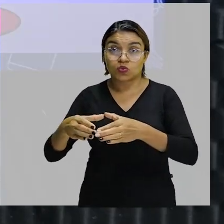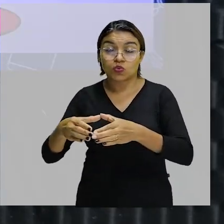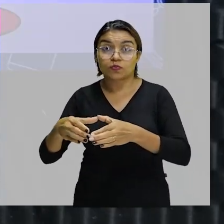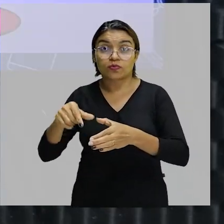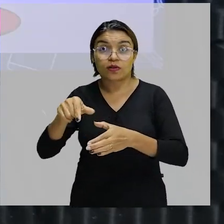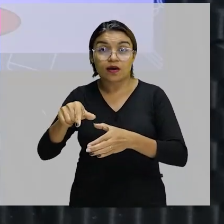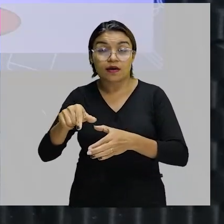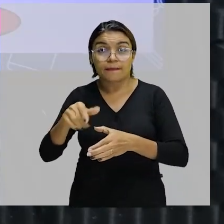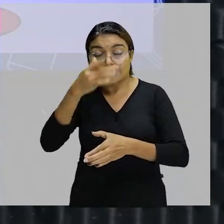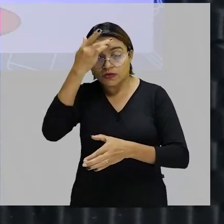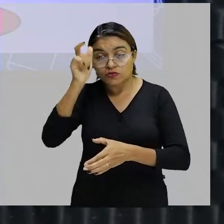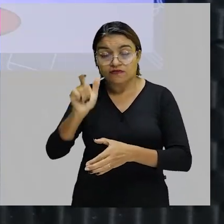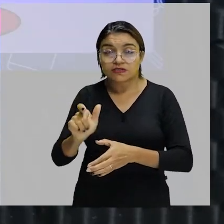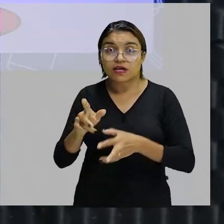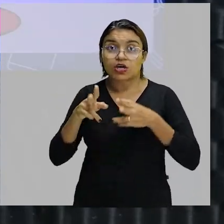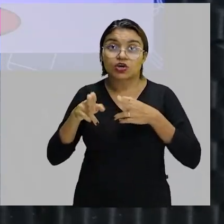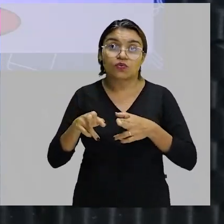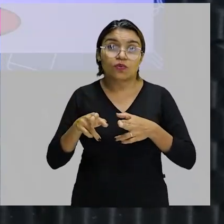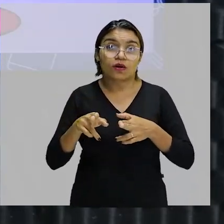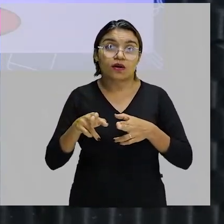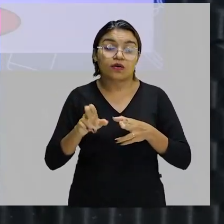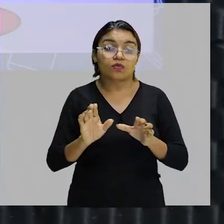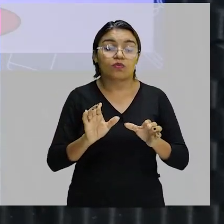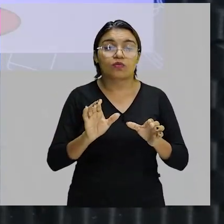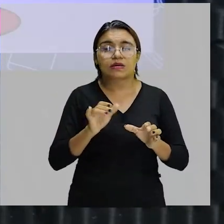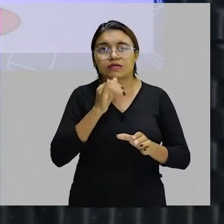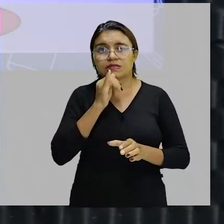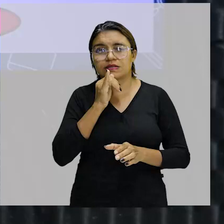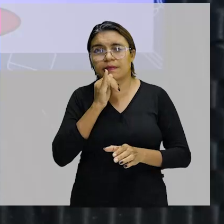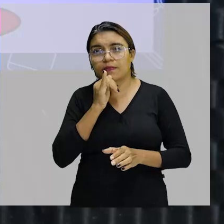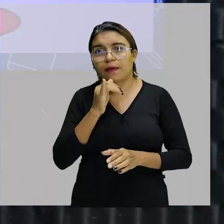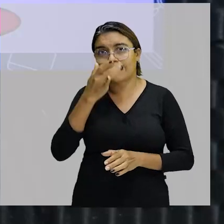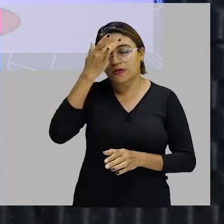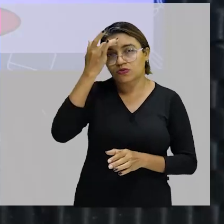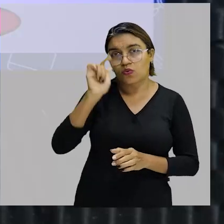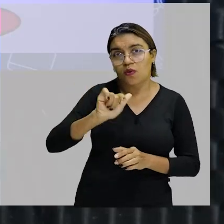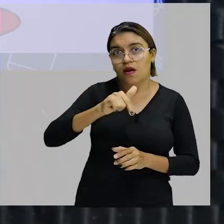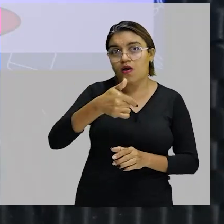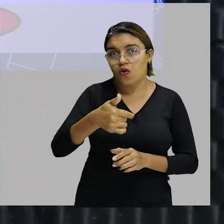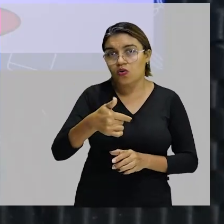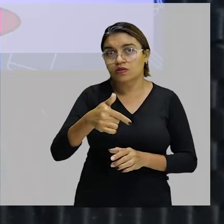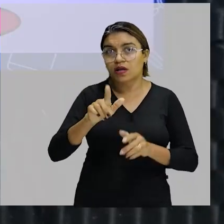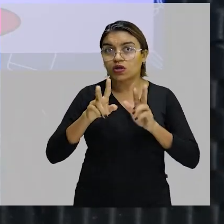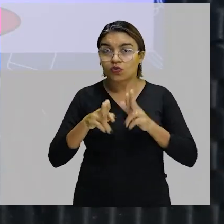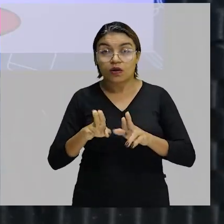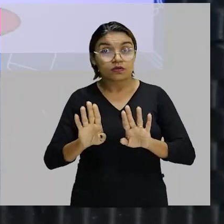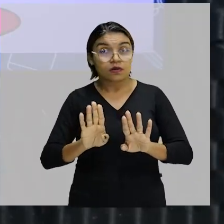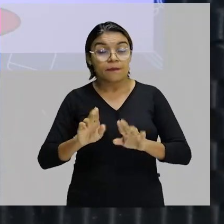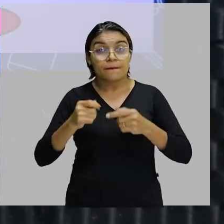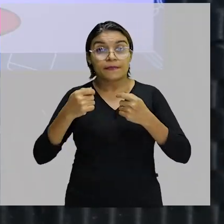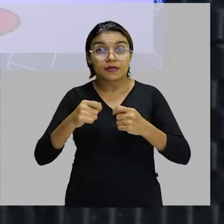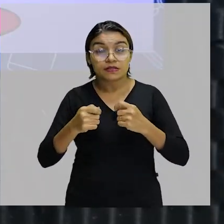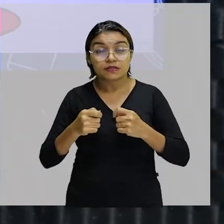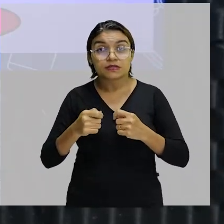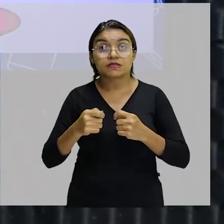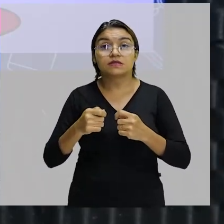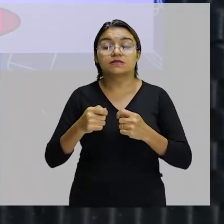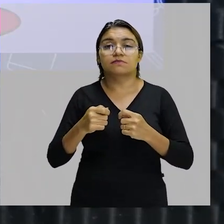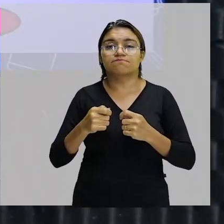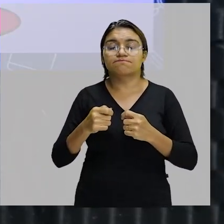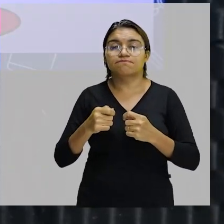fulano fazer sendo igual para seu João, por exemplo. Não pode. Eu tenho que respeitar esse princípio